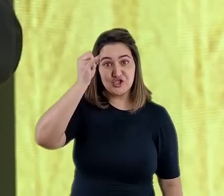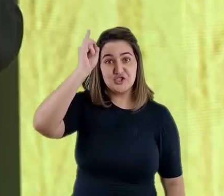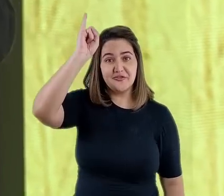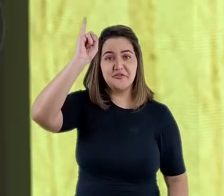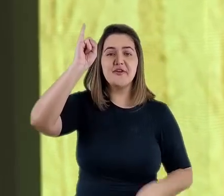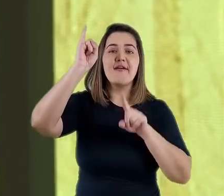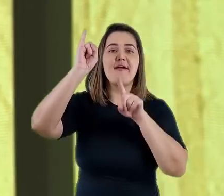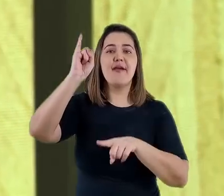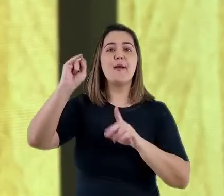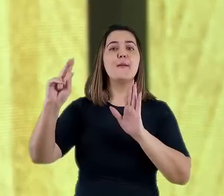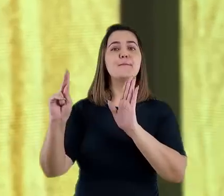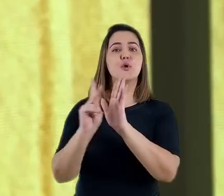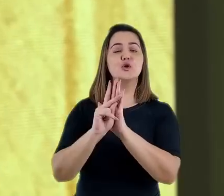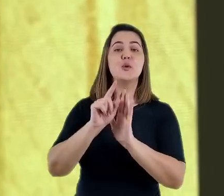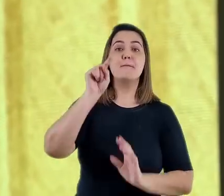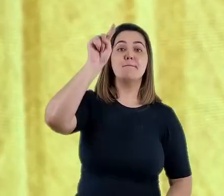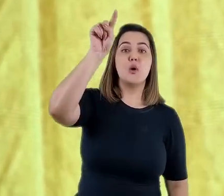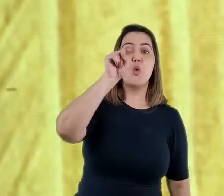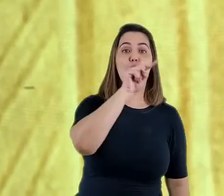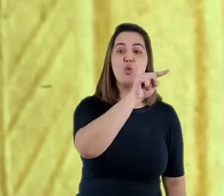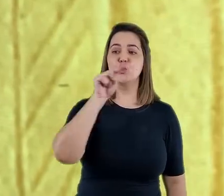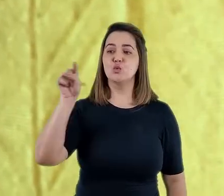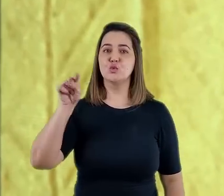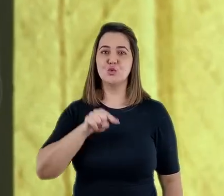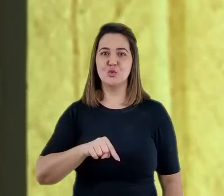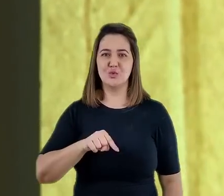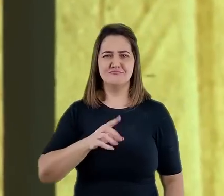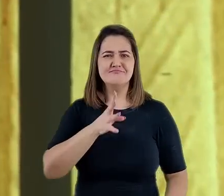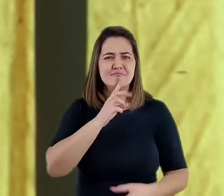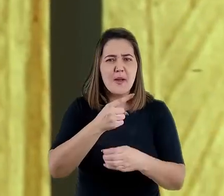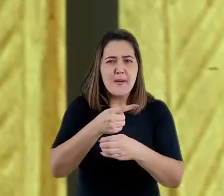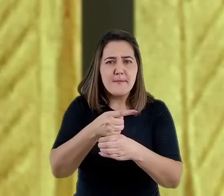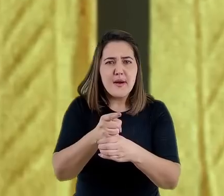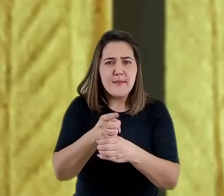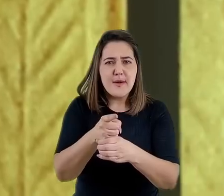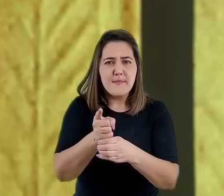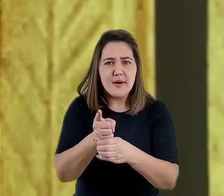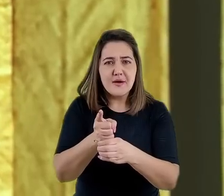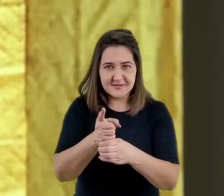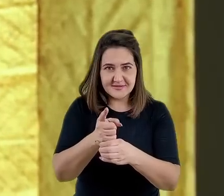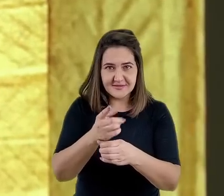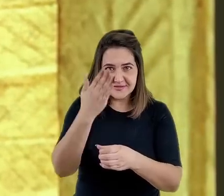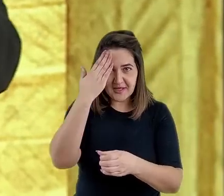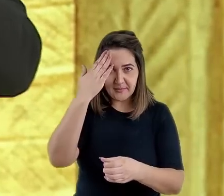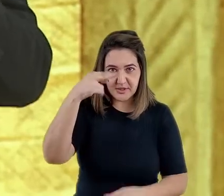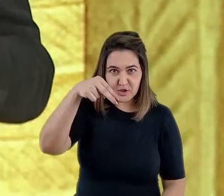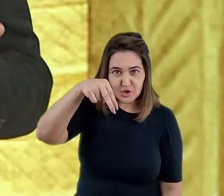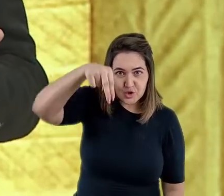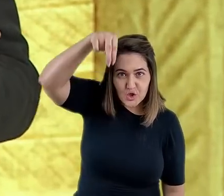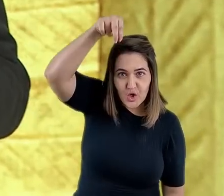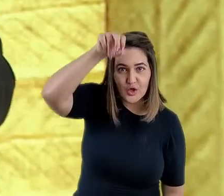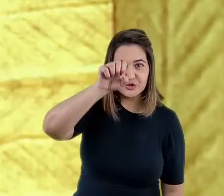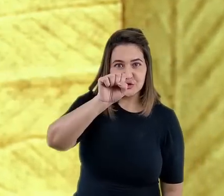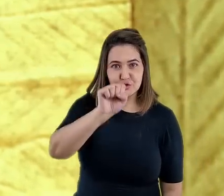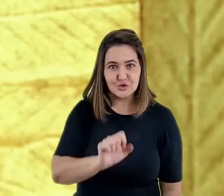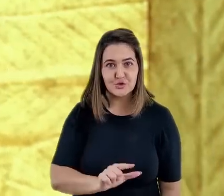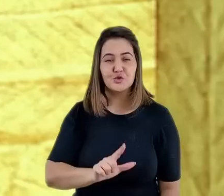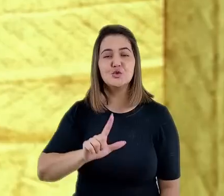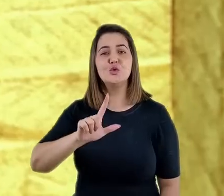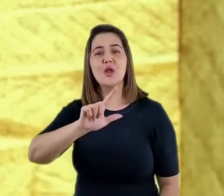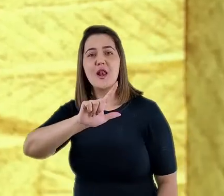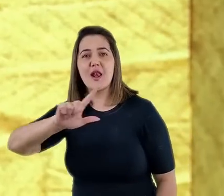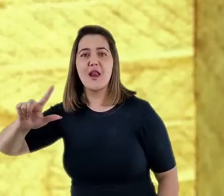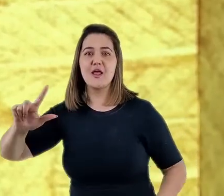significa que o chifre pequeno sai de um dos 4 pontos cardeais e não de um dos 4 chifres.